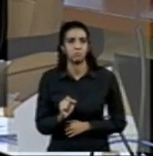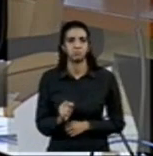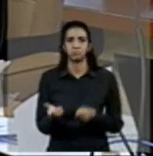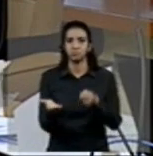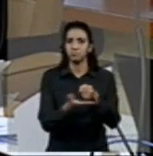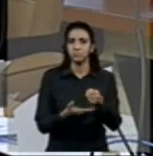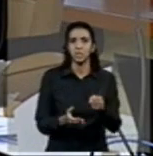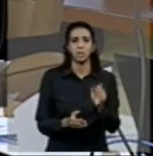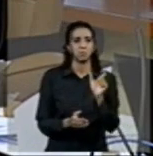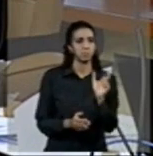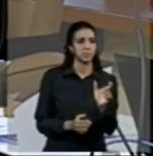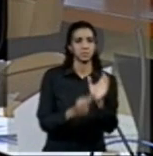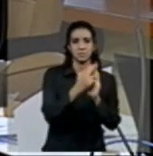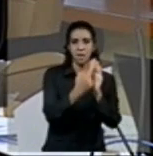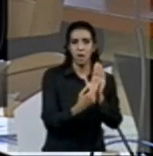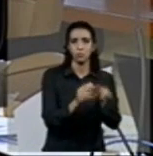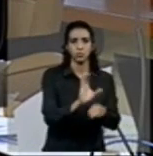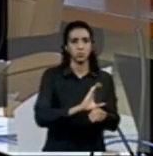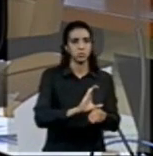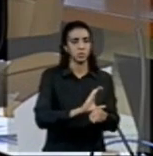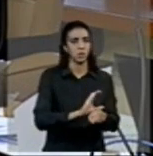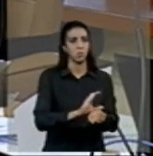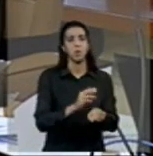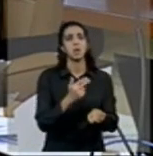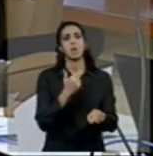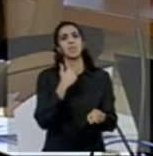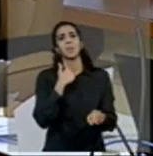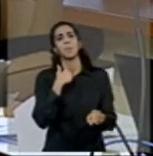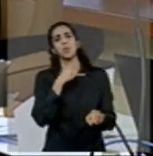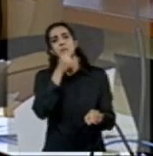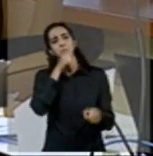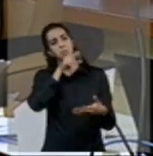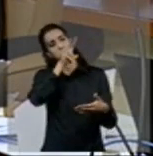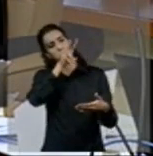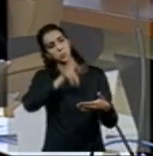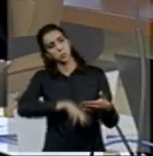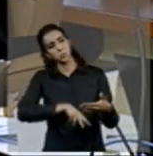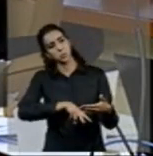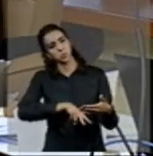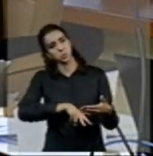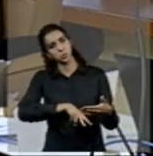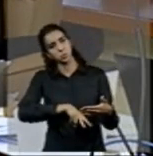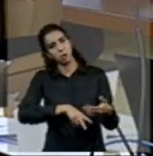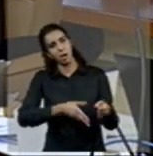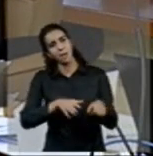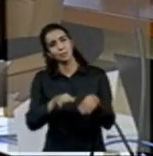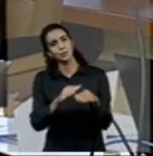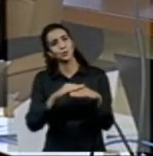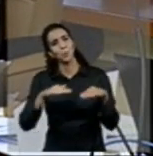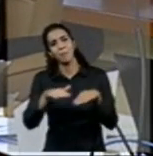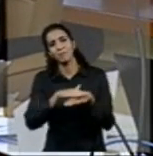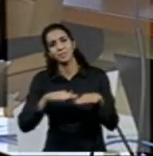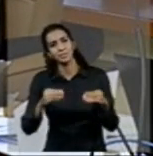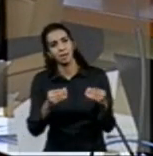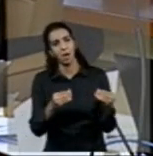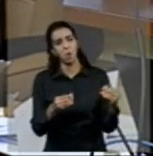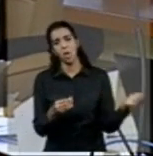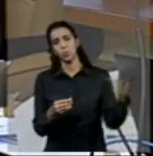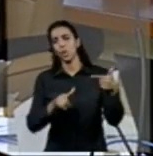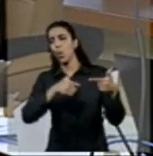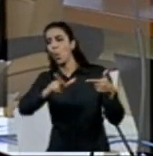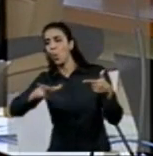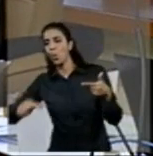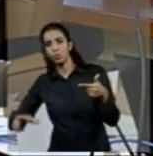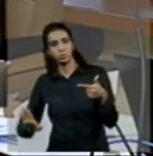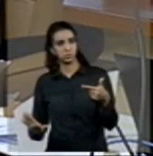ou preceito constitucional pode ser interpretado com tamanha primazia sobre os demais,